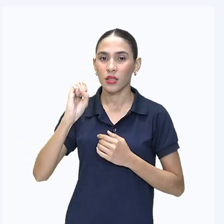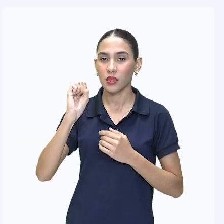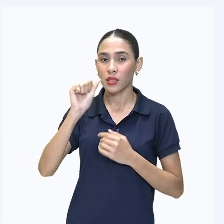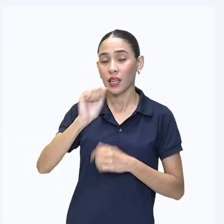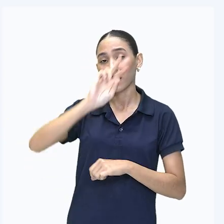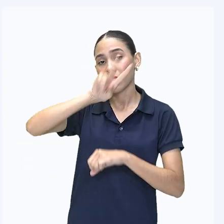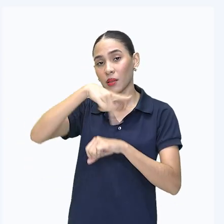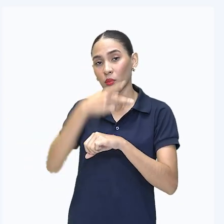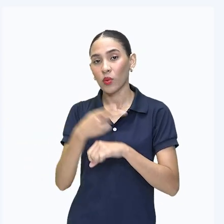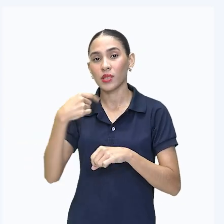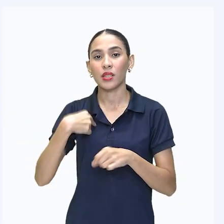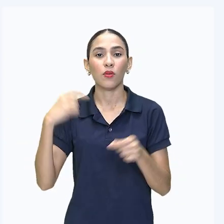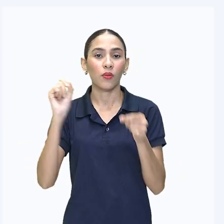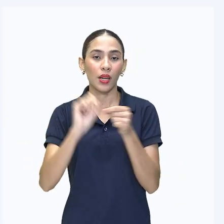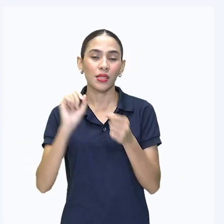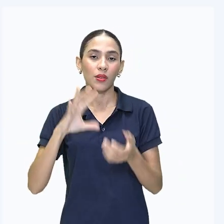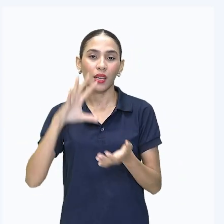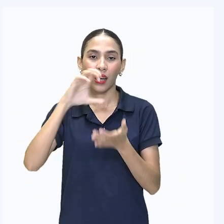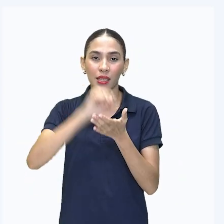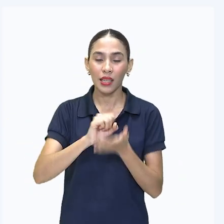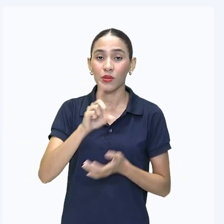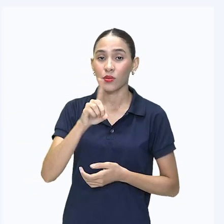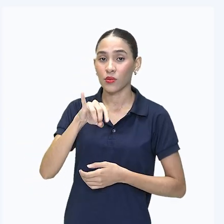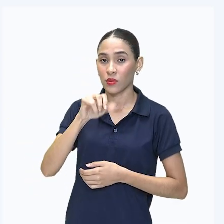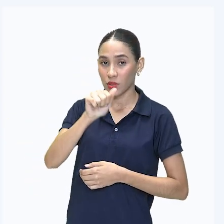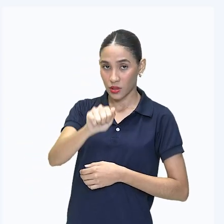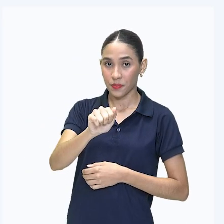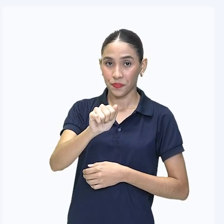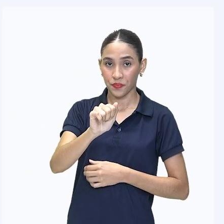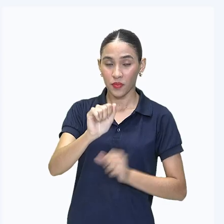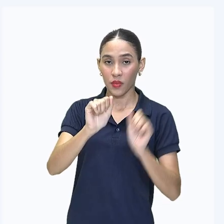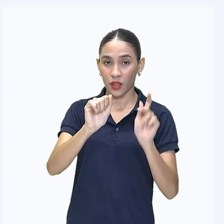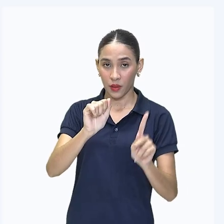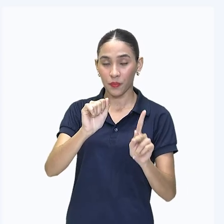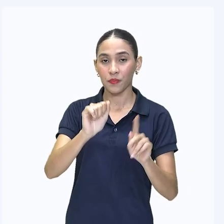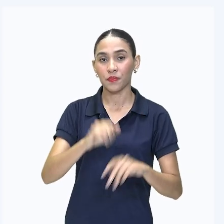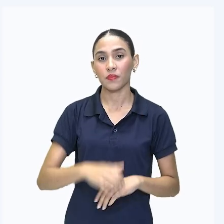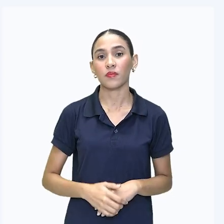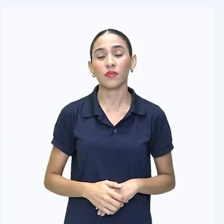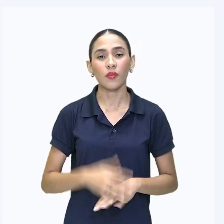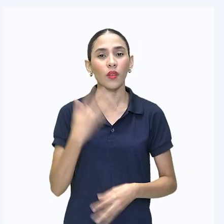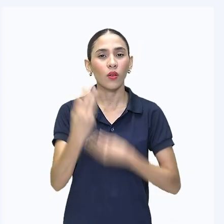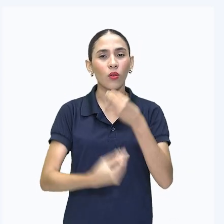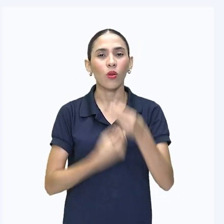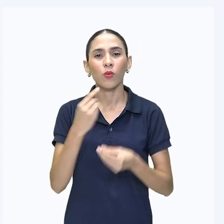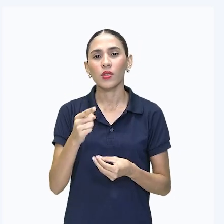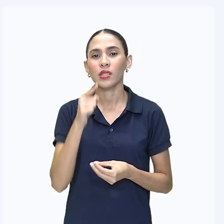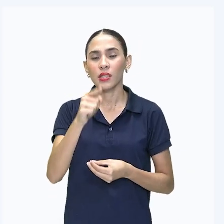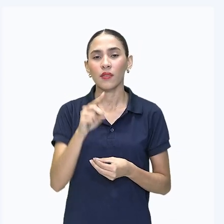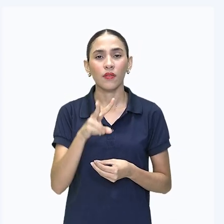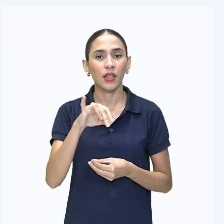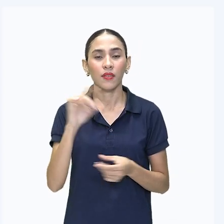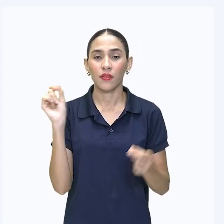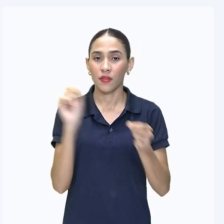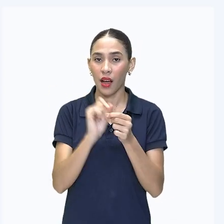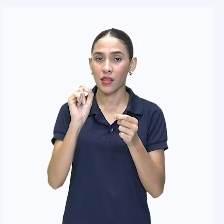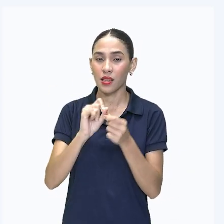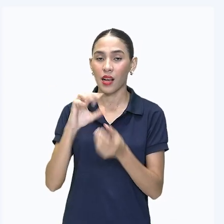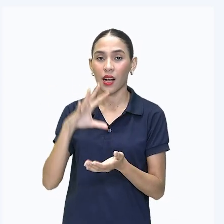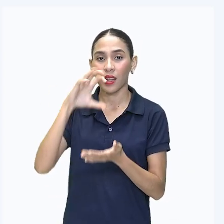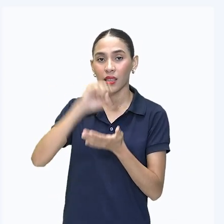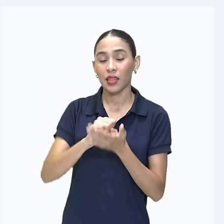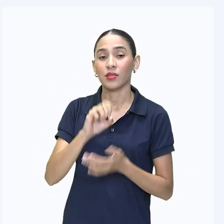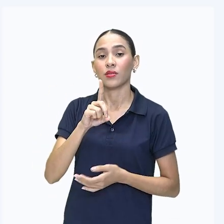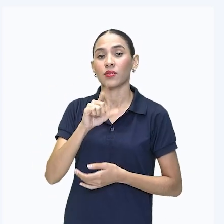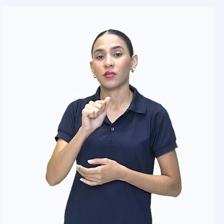E depois disso, eu vou realizar o cadastramento da data, certo? Como é que eu faço esse cadastramento da data,